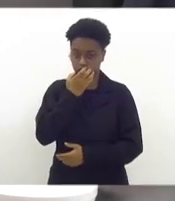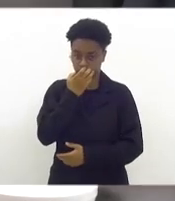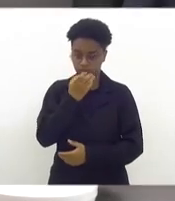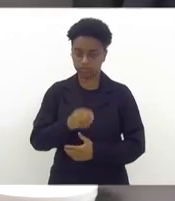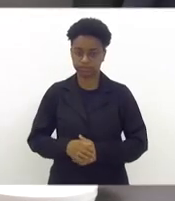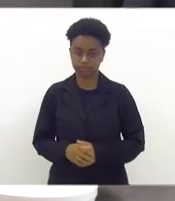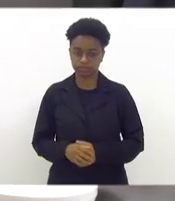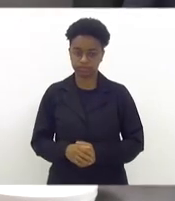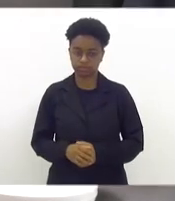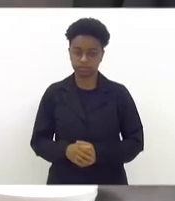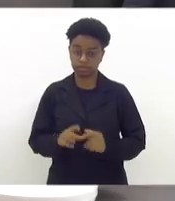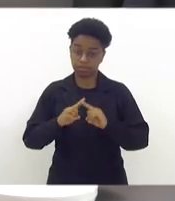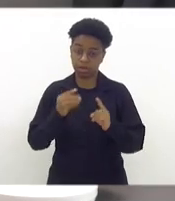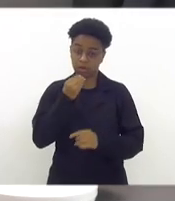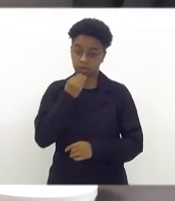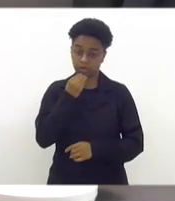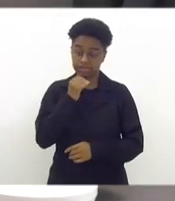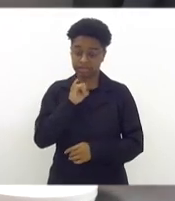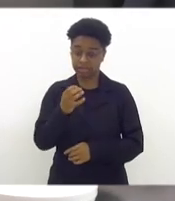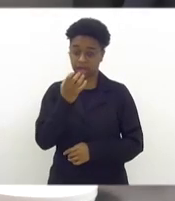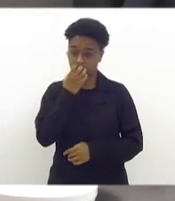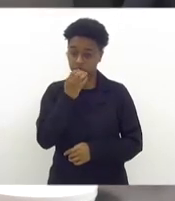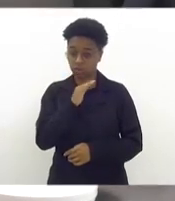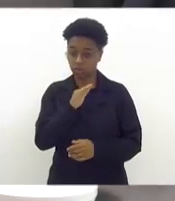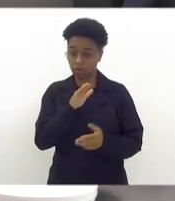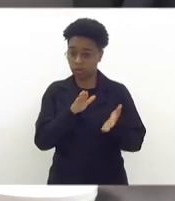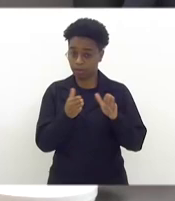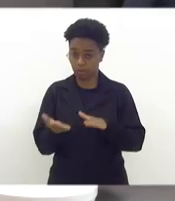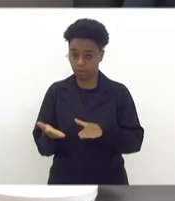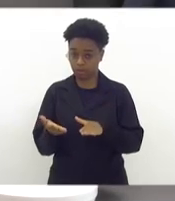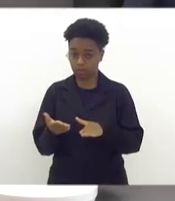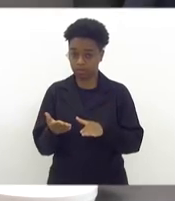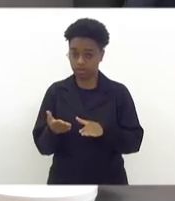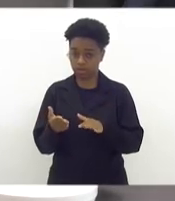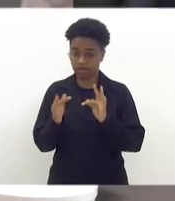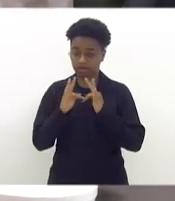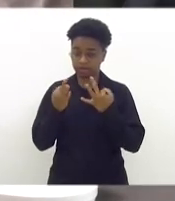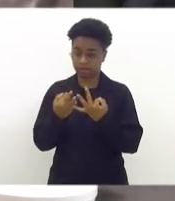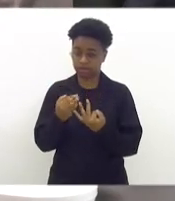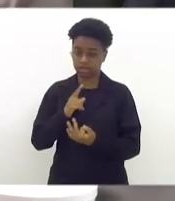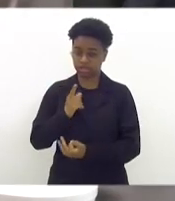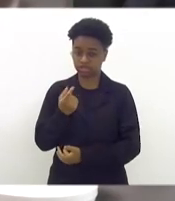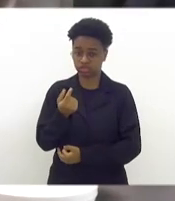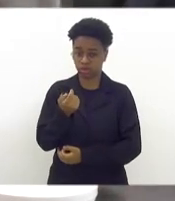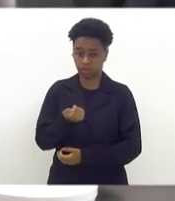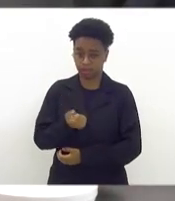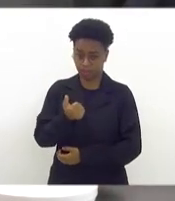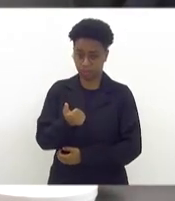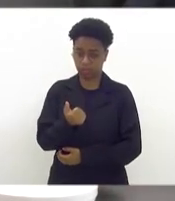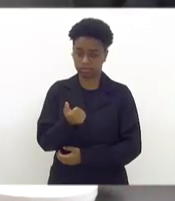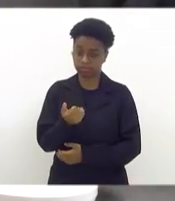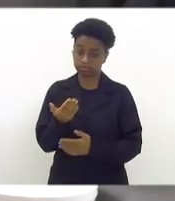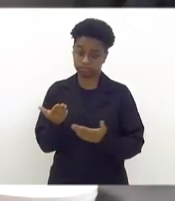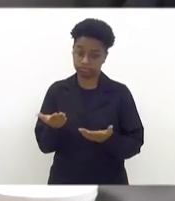evidentemente, um cão morre numa família de pequeno poder aquisitivo. No